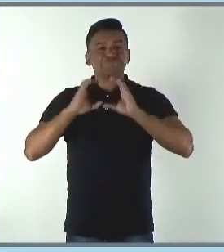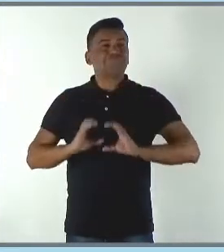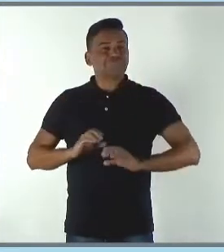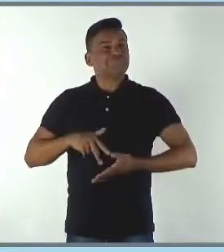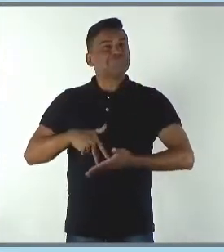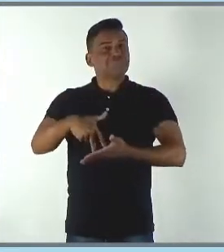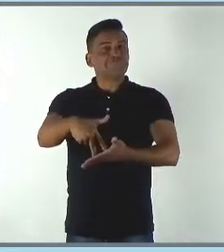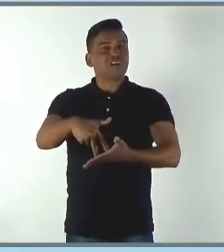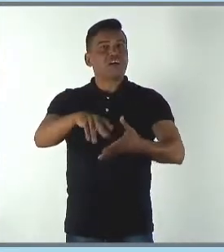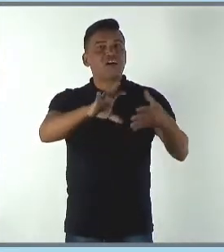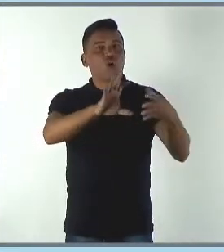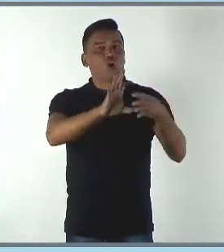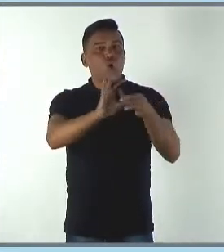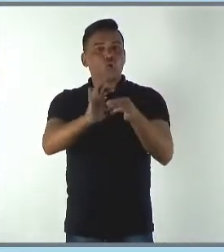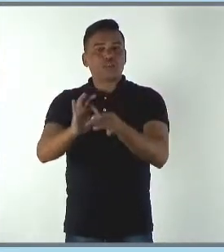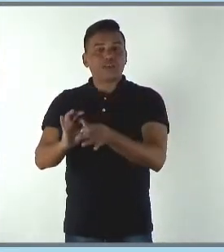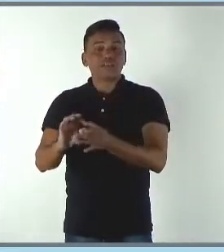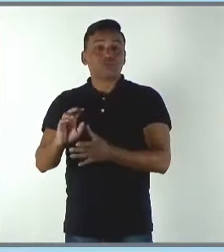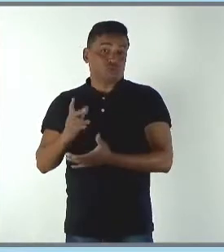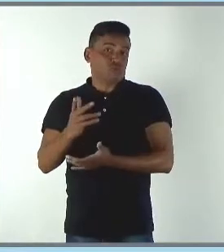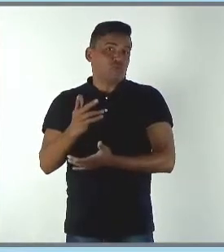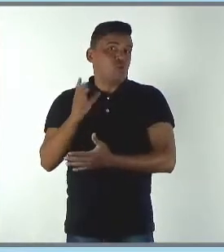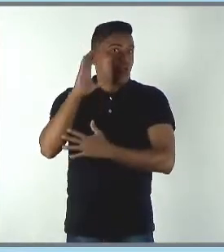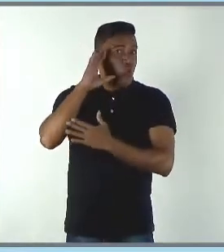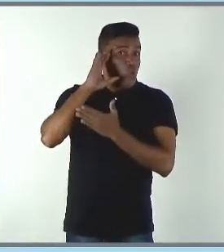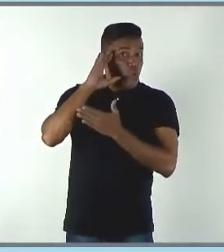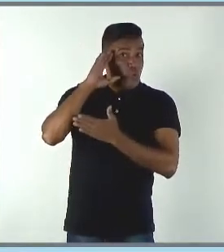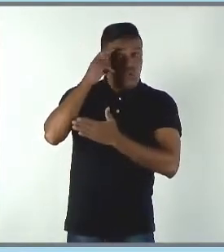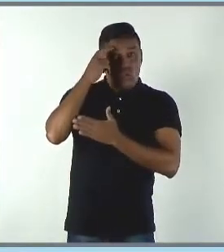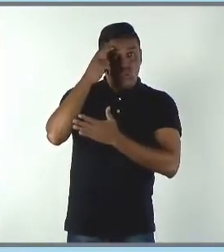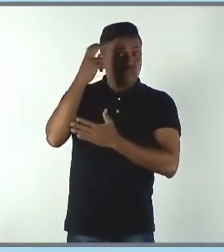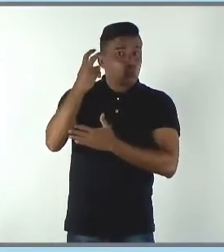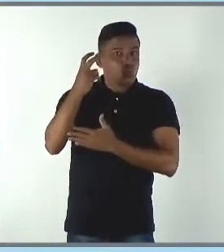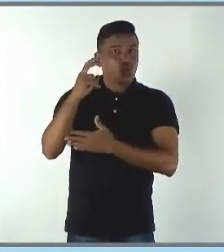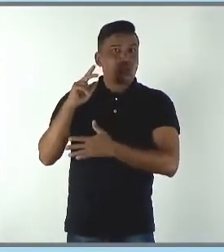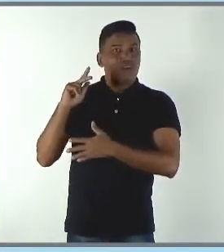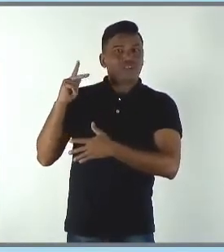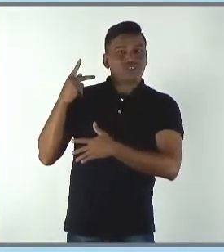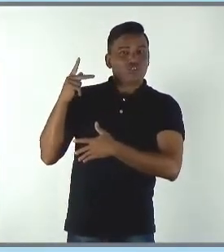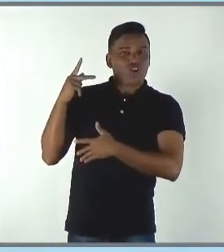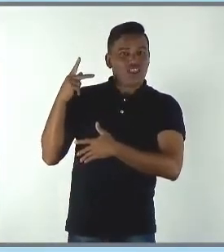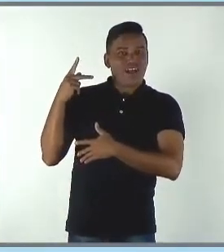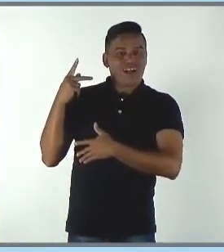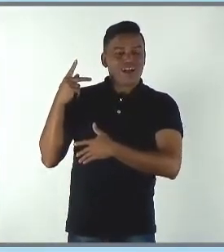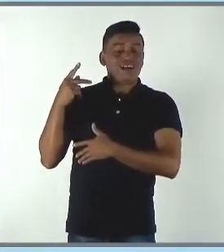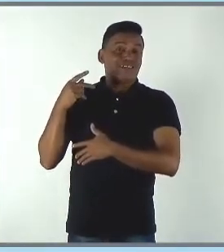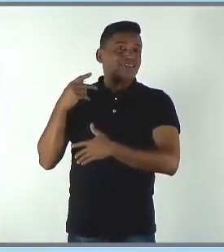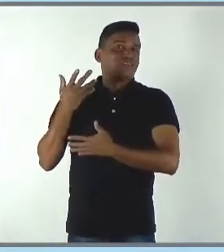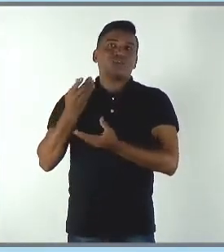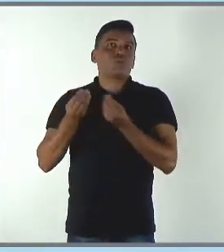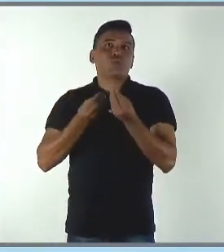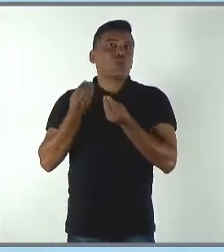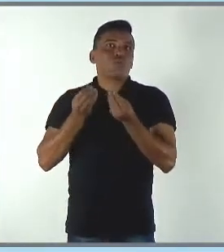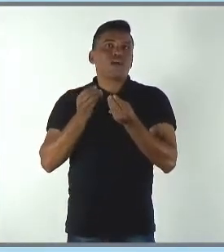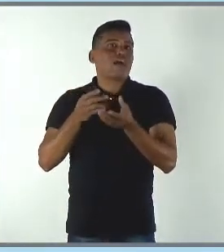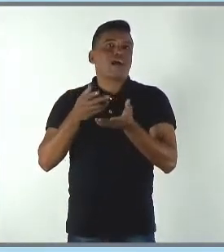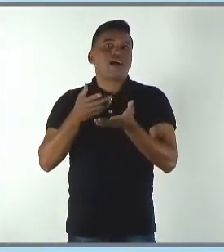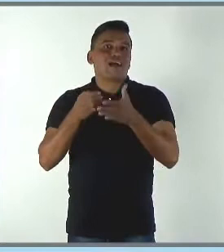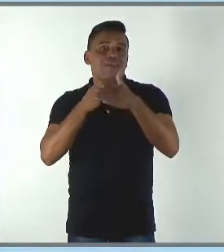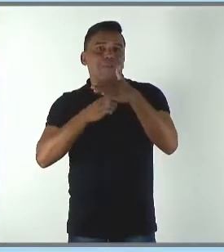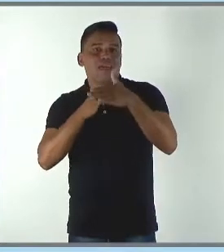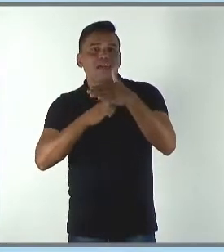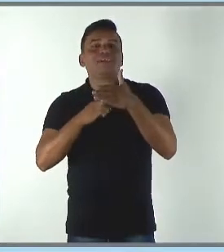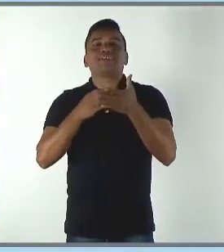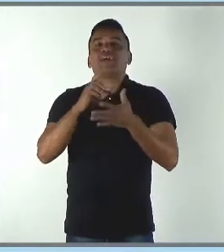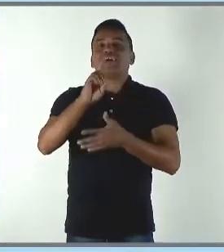no contexto da cultura e da historiografia brasileira. Não tem como falar de editoria negra sem falar do nosso estatuto